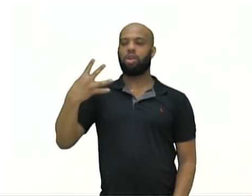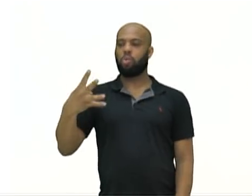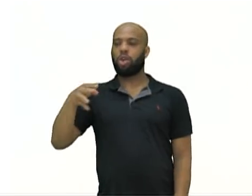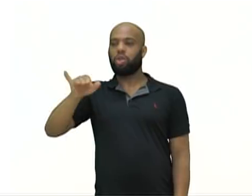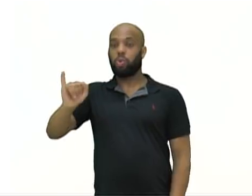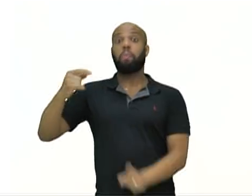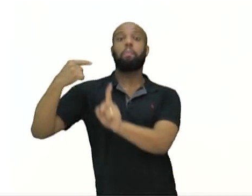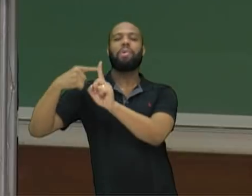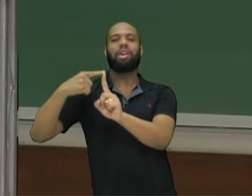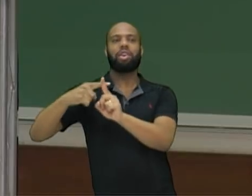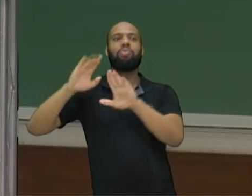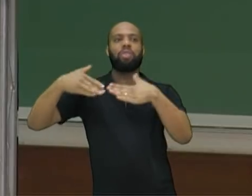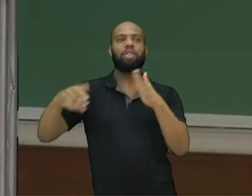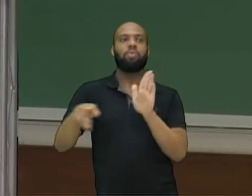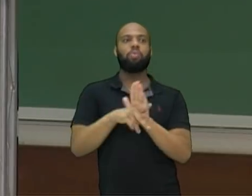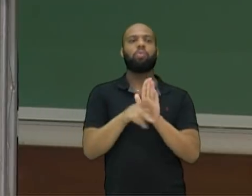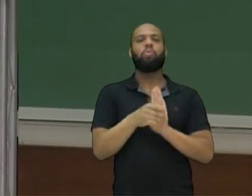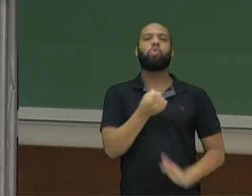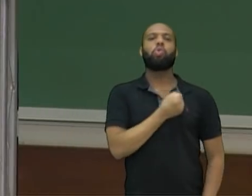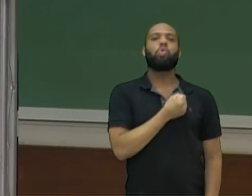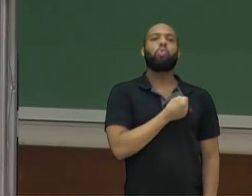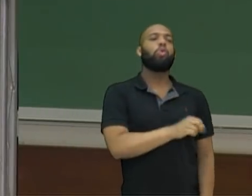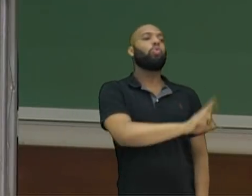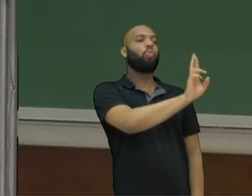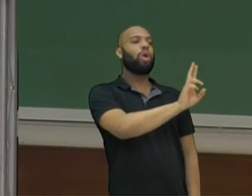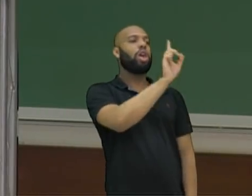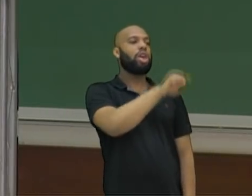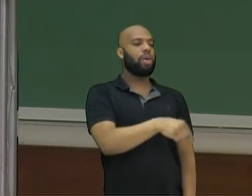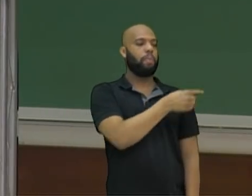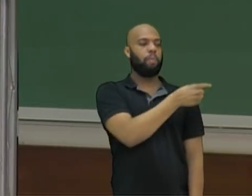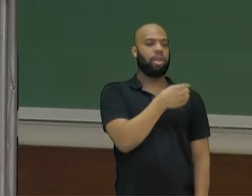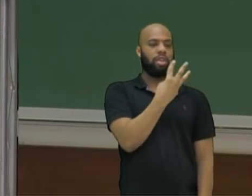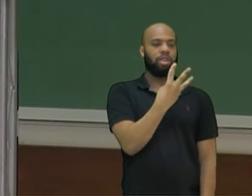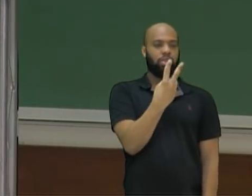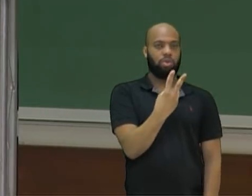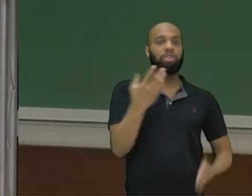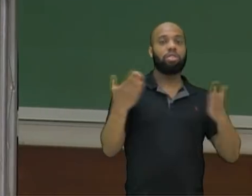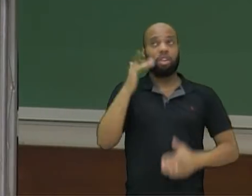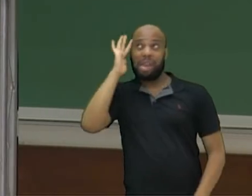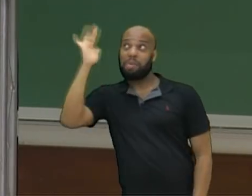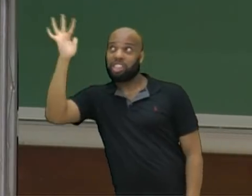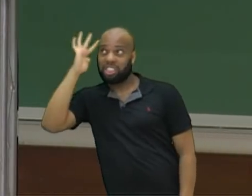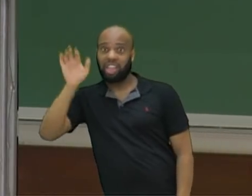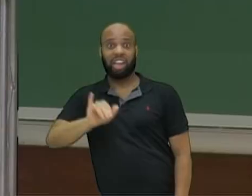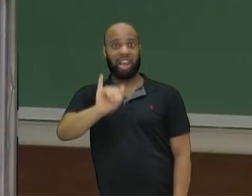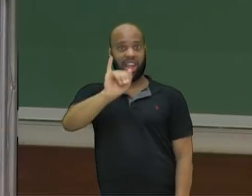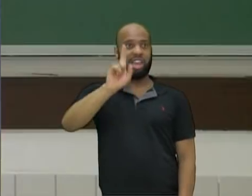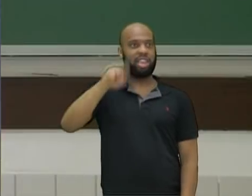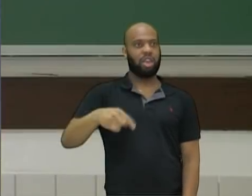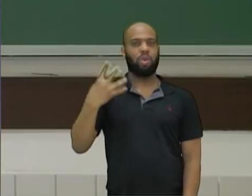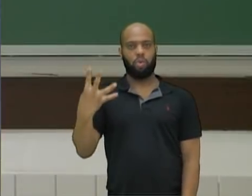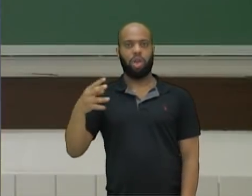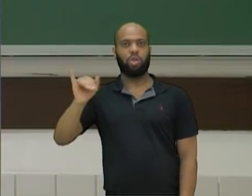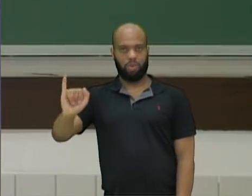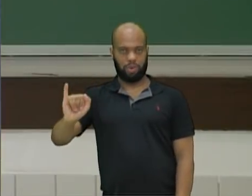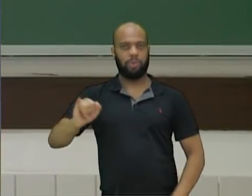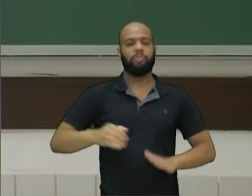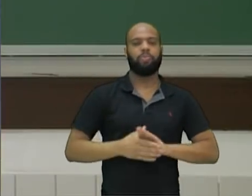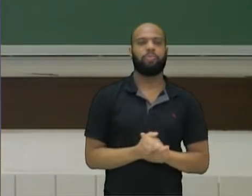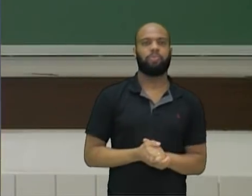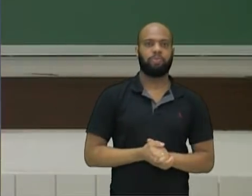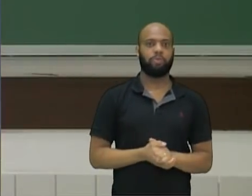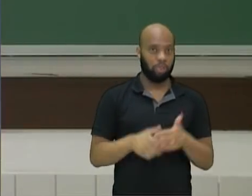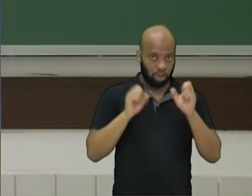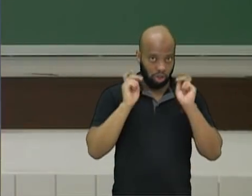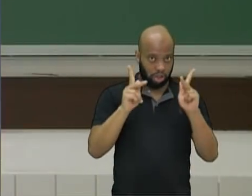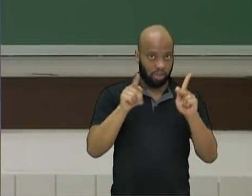Então, a parte real desse número é menos 32. A parte imaginária é 4. Tudo bem?